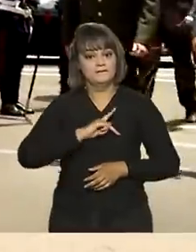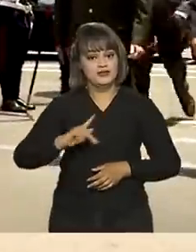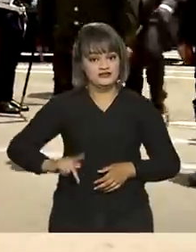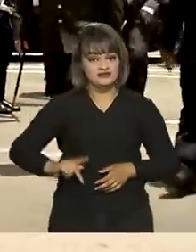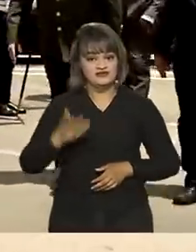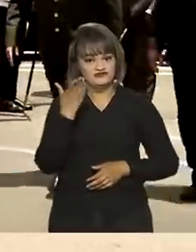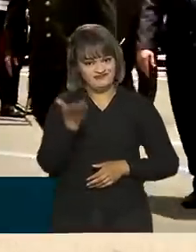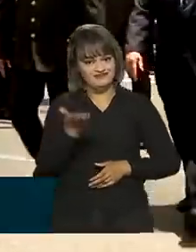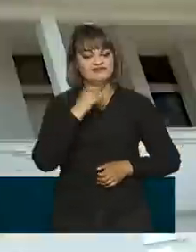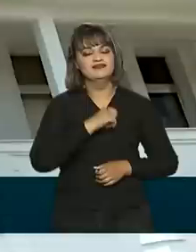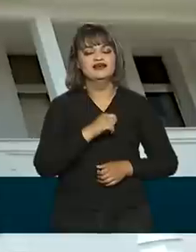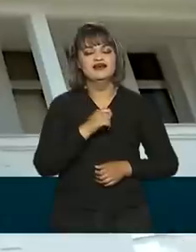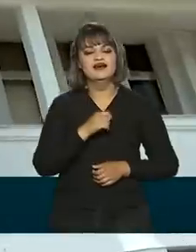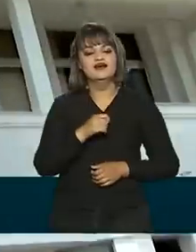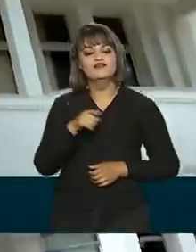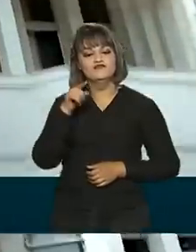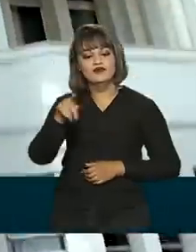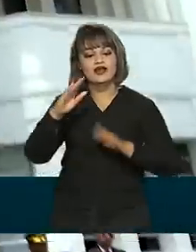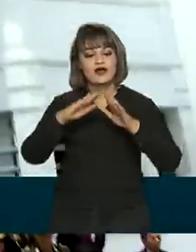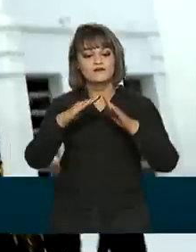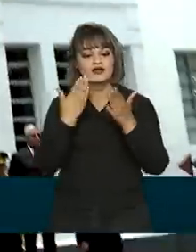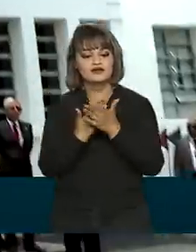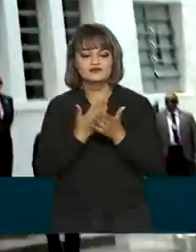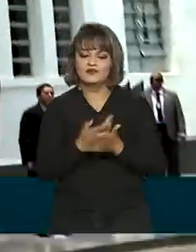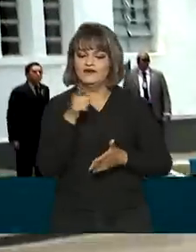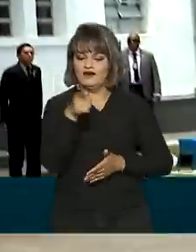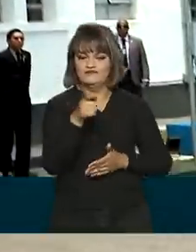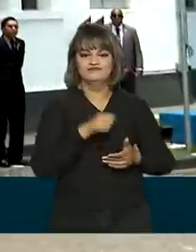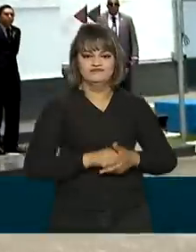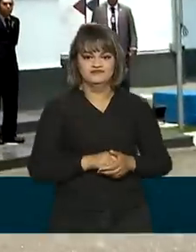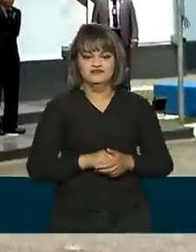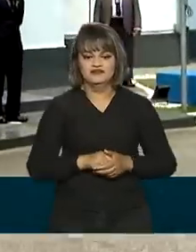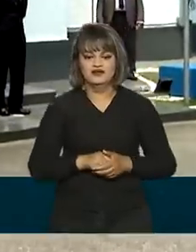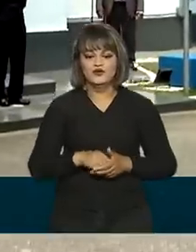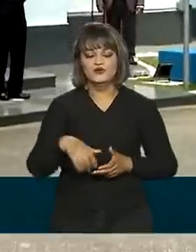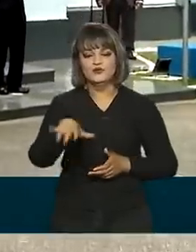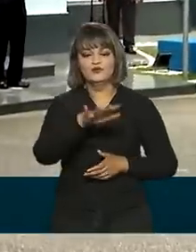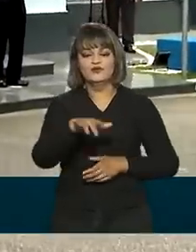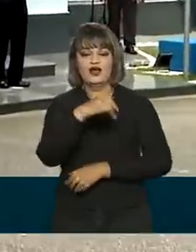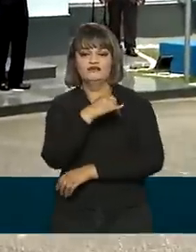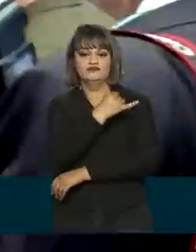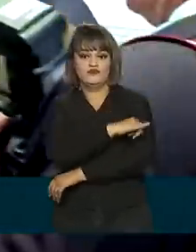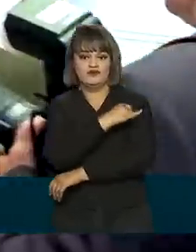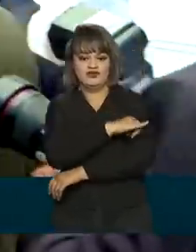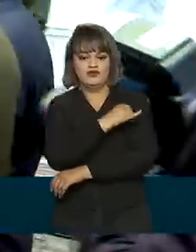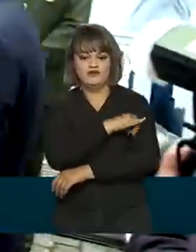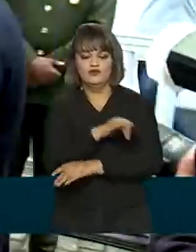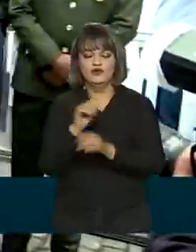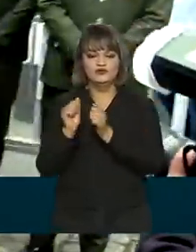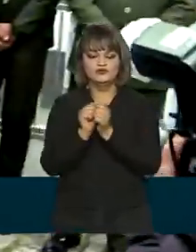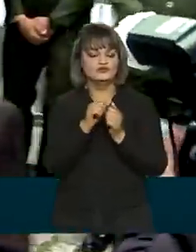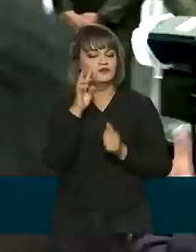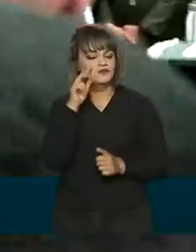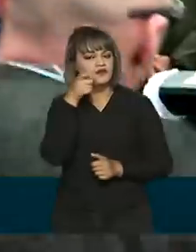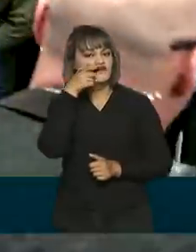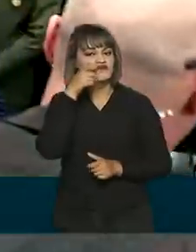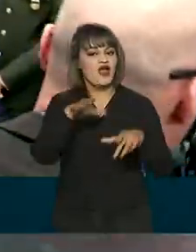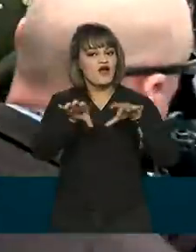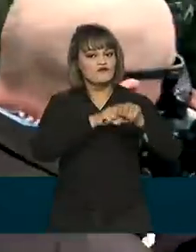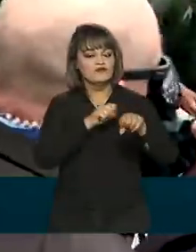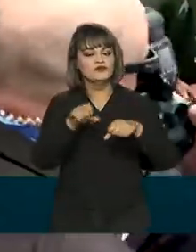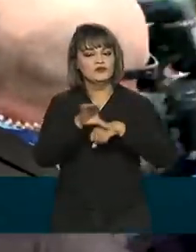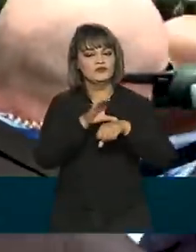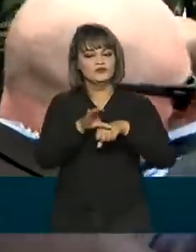da República Jair bolsonaro foi a Escola de Sargentos de logística na vila militar no Rio de Janeiro acompanhar a formatura